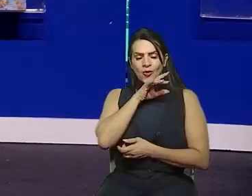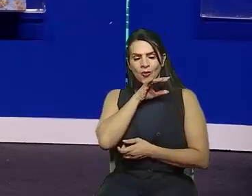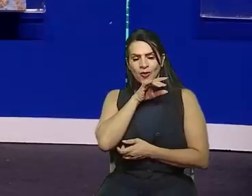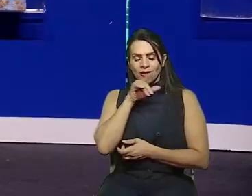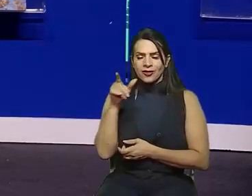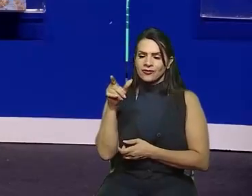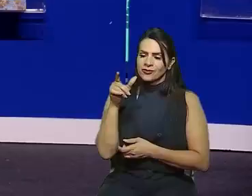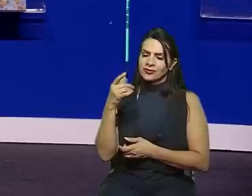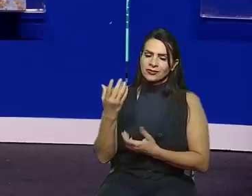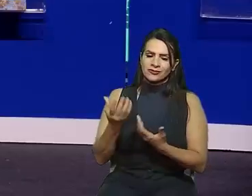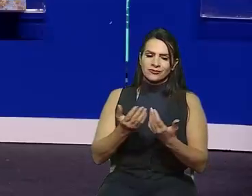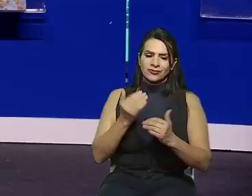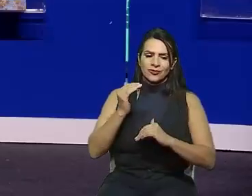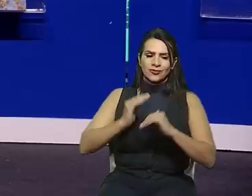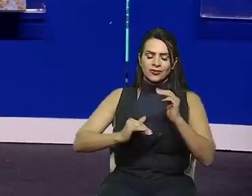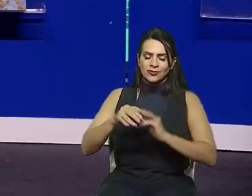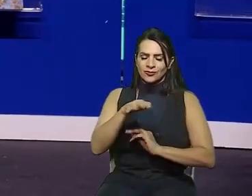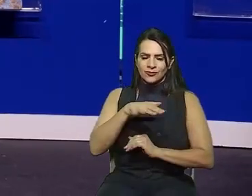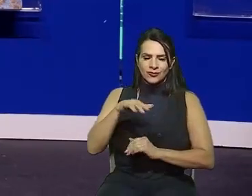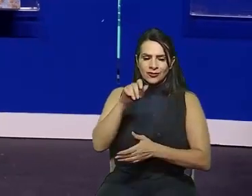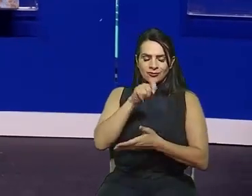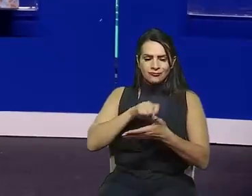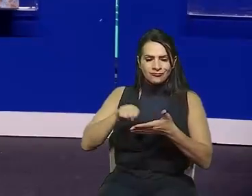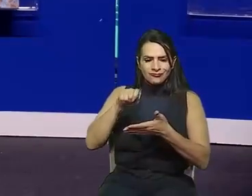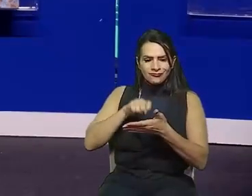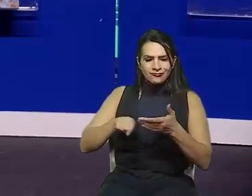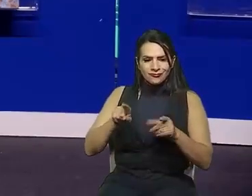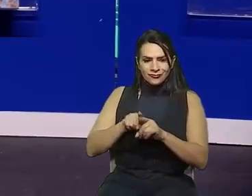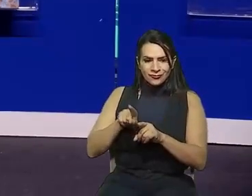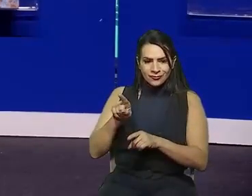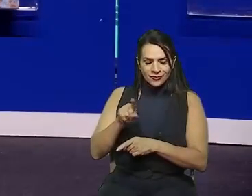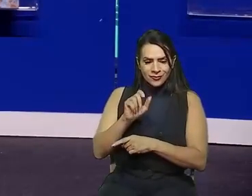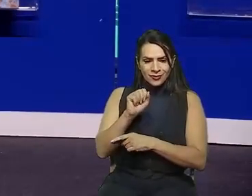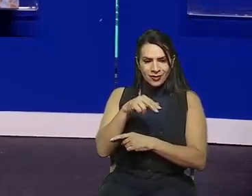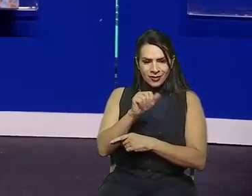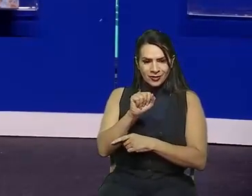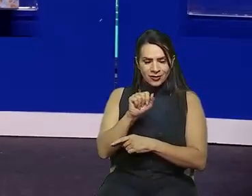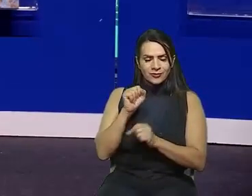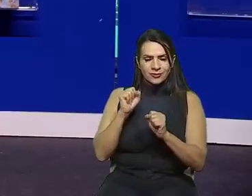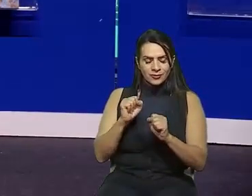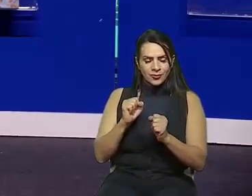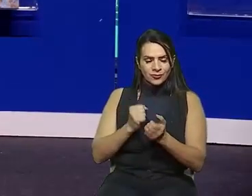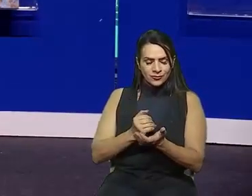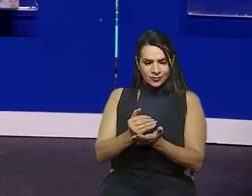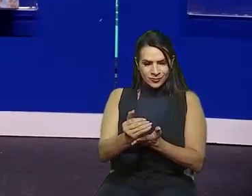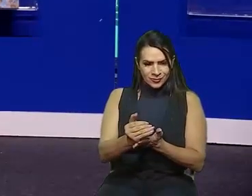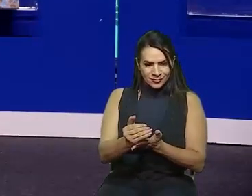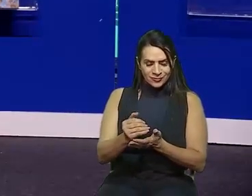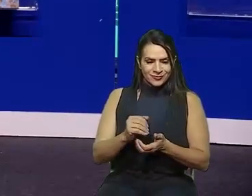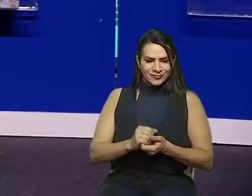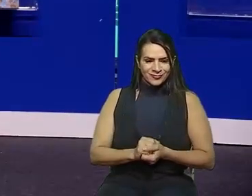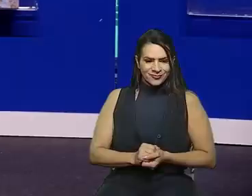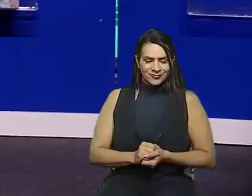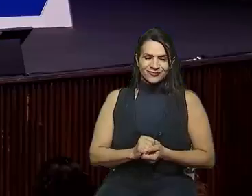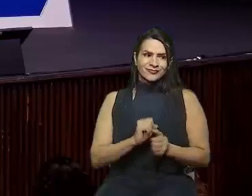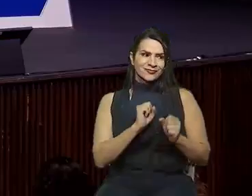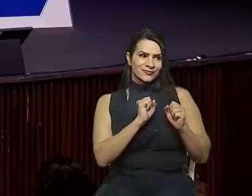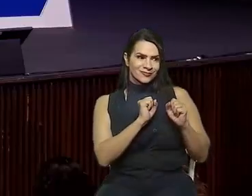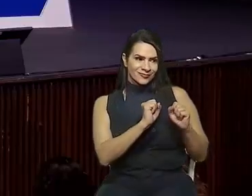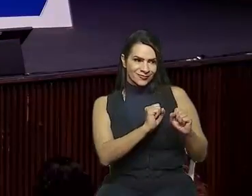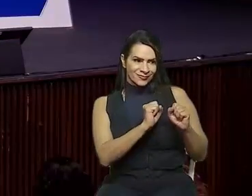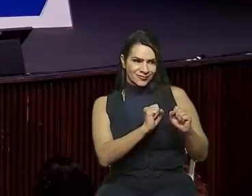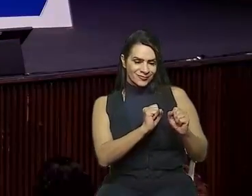simultaneamente tudo o que é falado. De tempos em tempos, a plateia é filmada e está cheia. No canto inferior direito do vídeo em